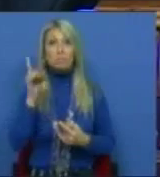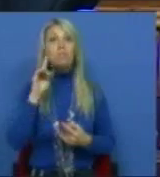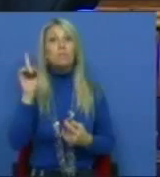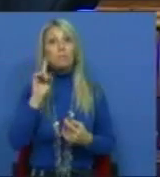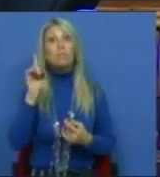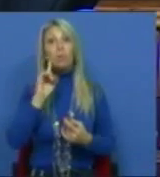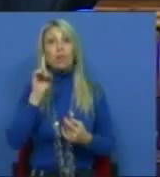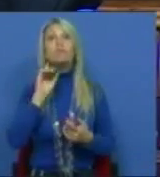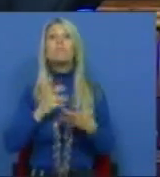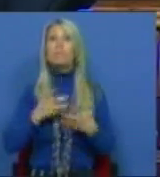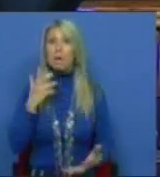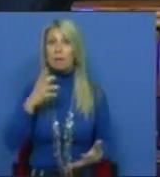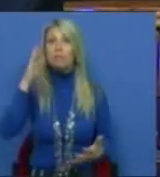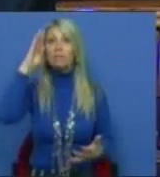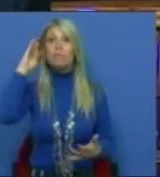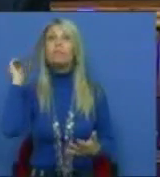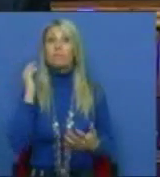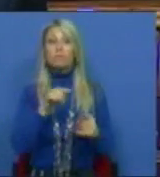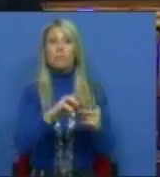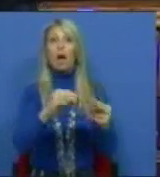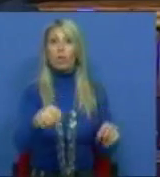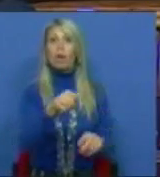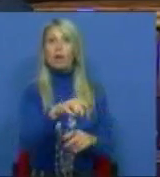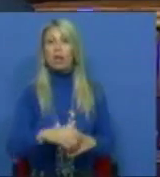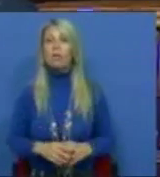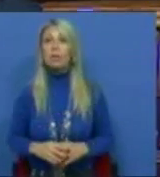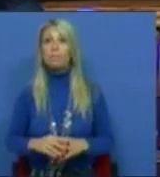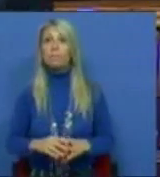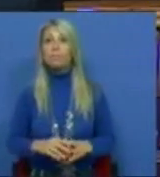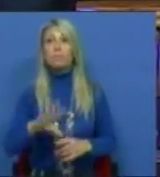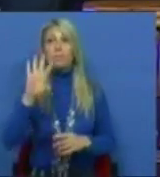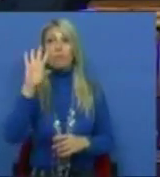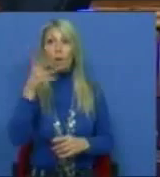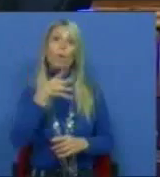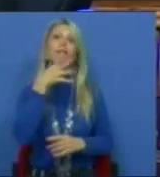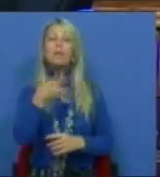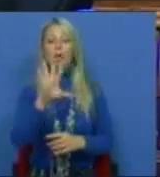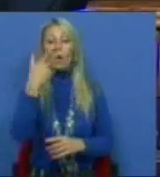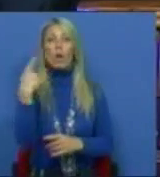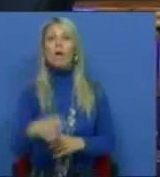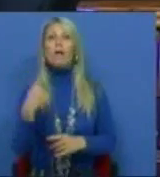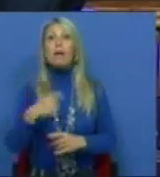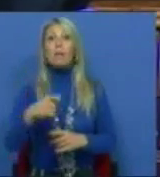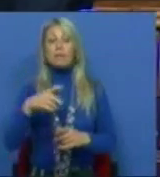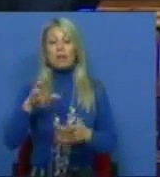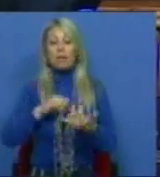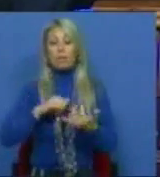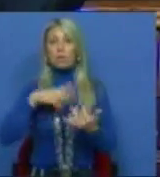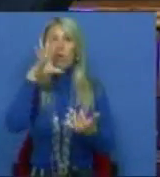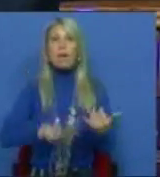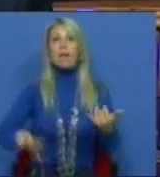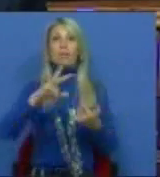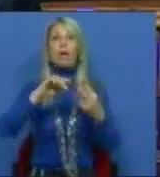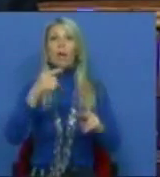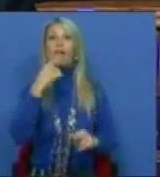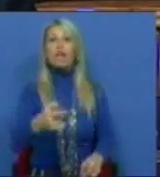importância de grande relevância para as autarquias. Quando o Presidente da Associação Nacional de Municípios refere que